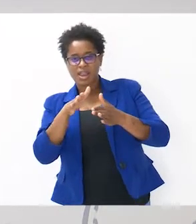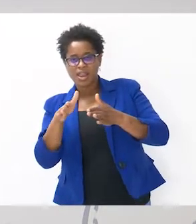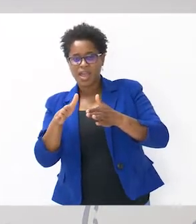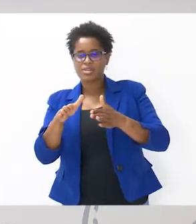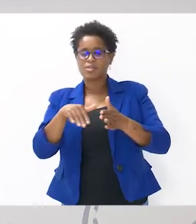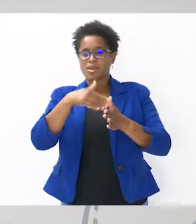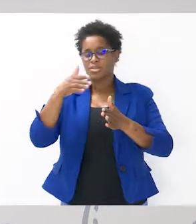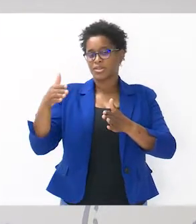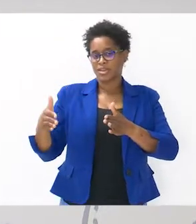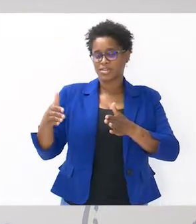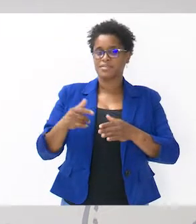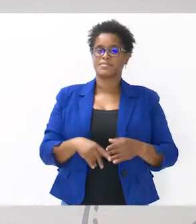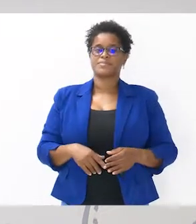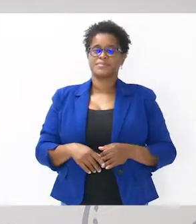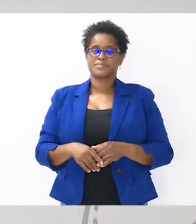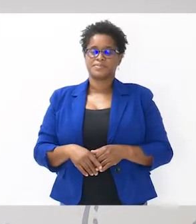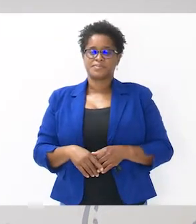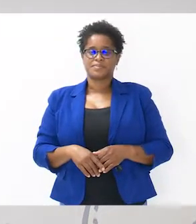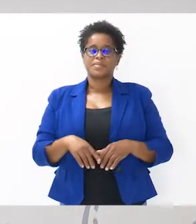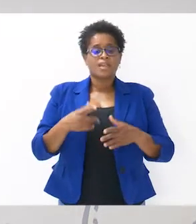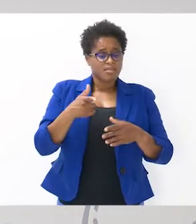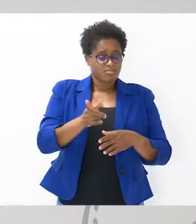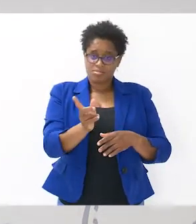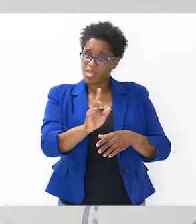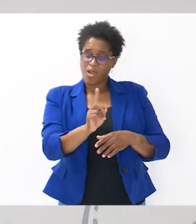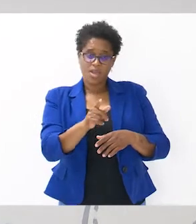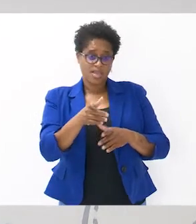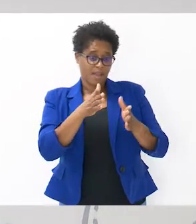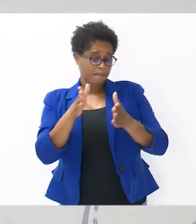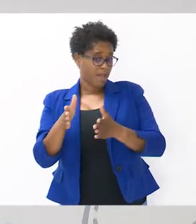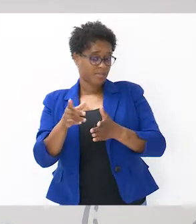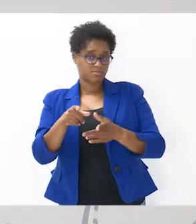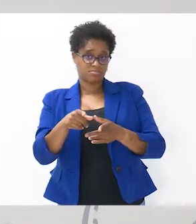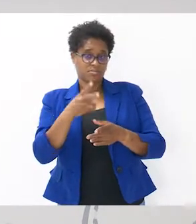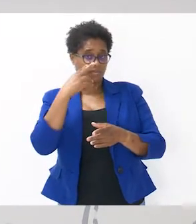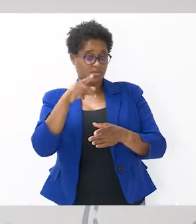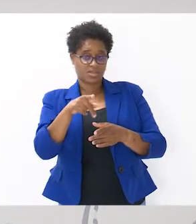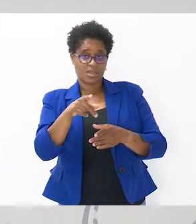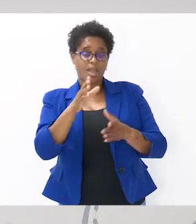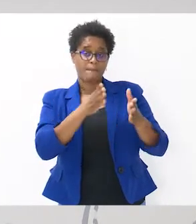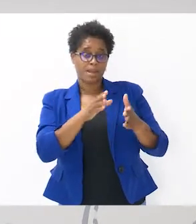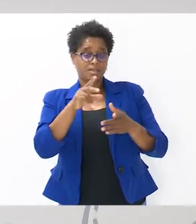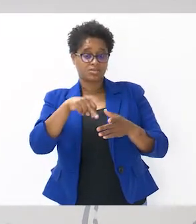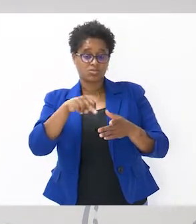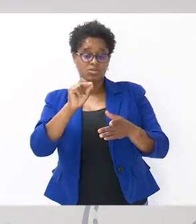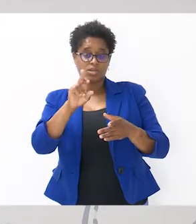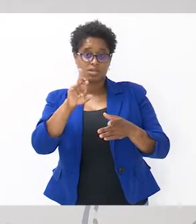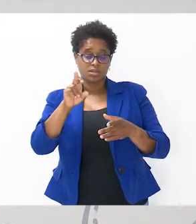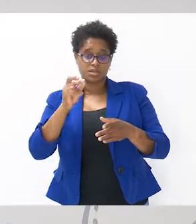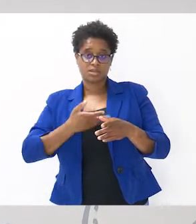inclinadas para a direita, essa parte não é considerada a parte do